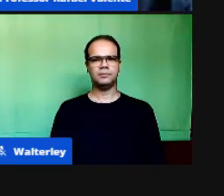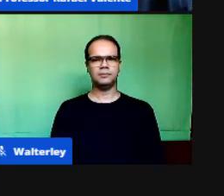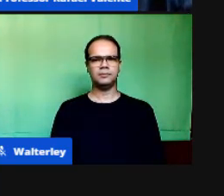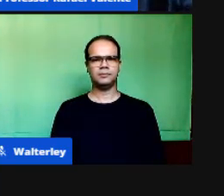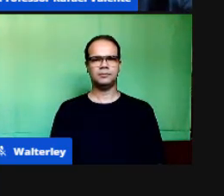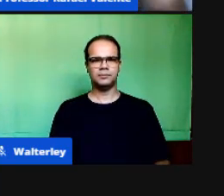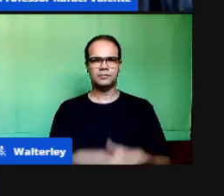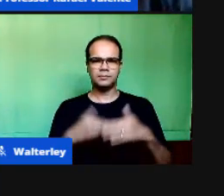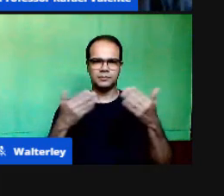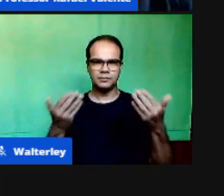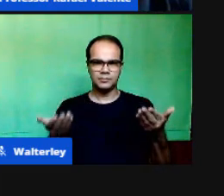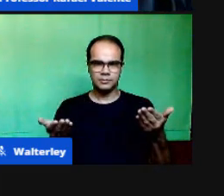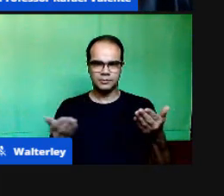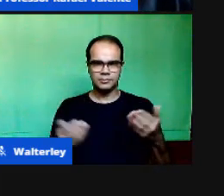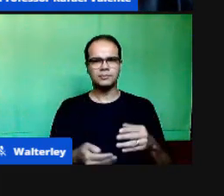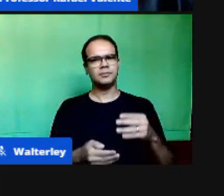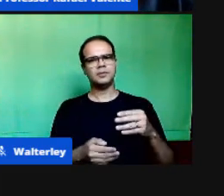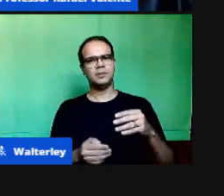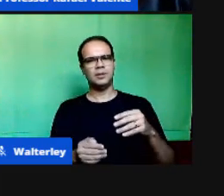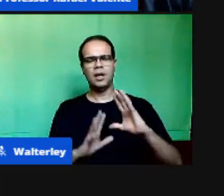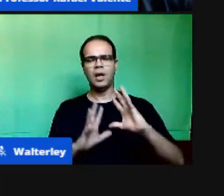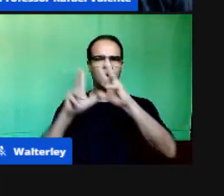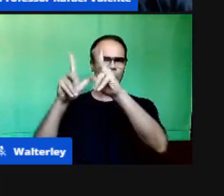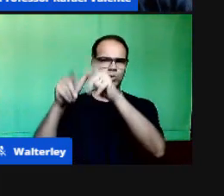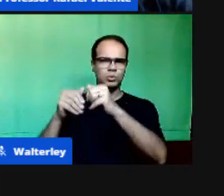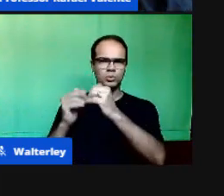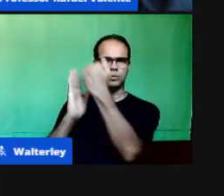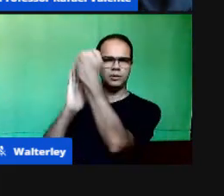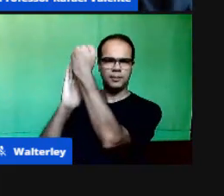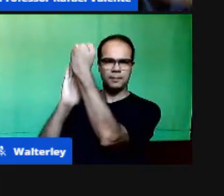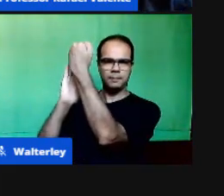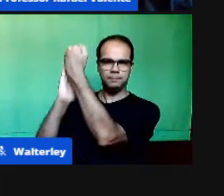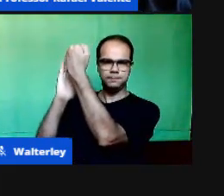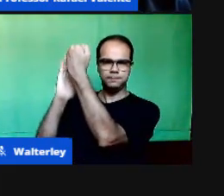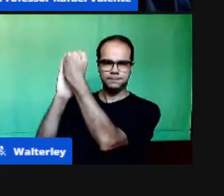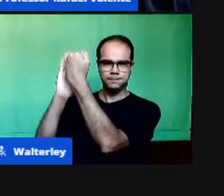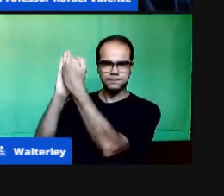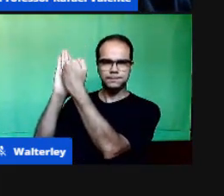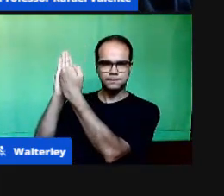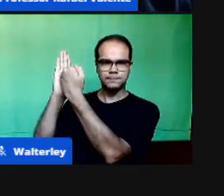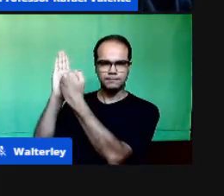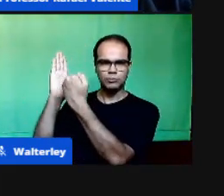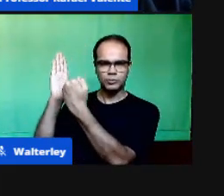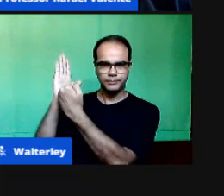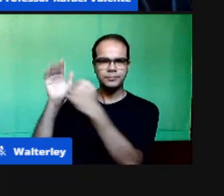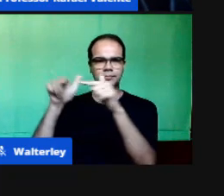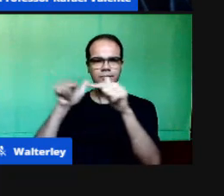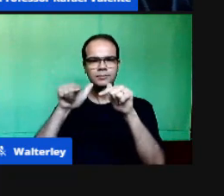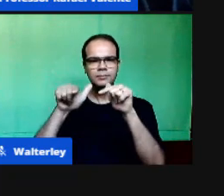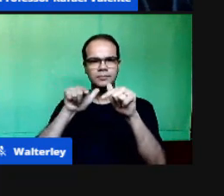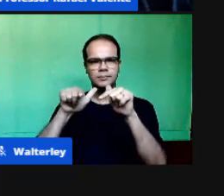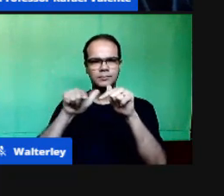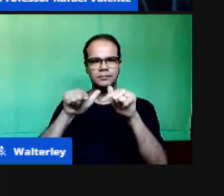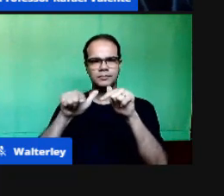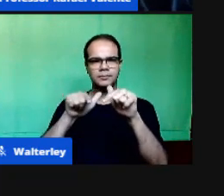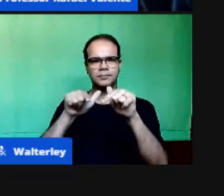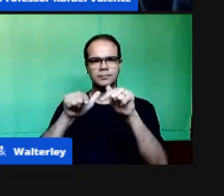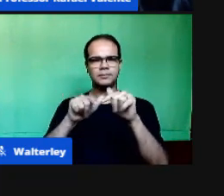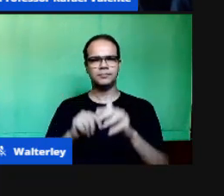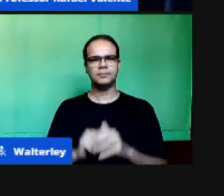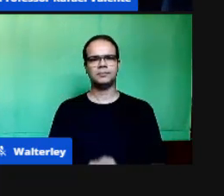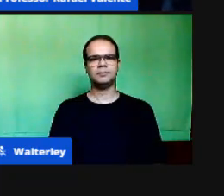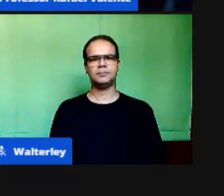Bom, esses são, né, os profissionais aí envolvidos com o evento, né, de reflexões pedagógicas, diálogos entre a teoria